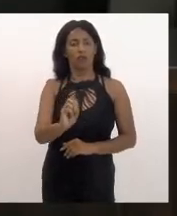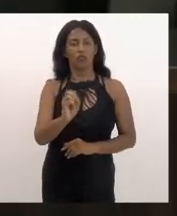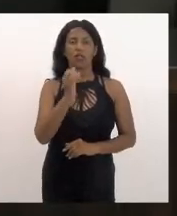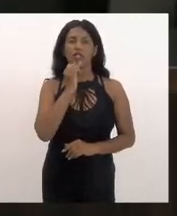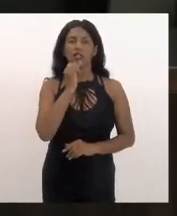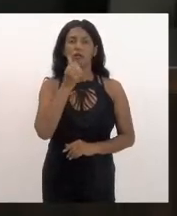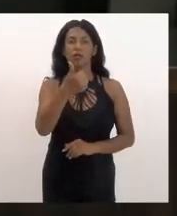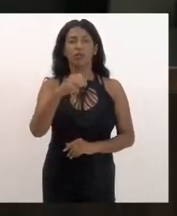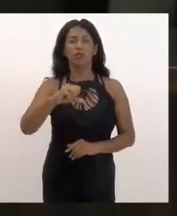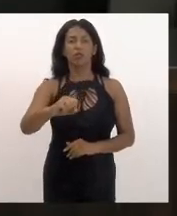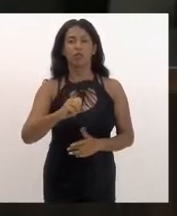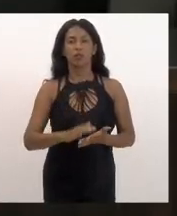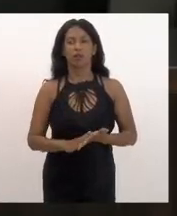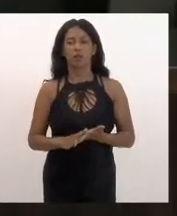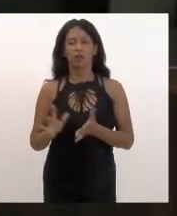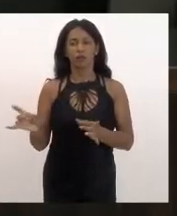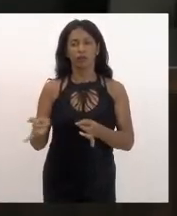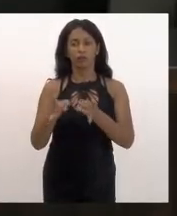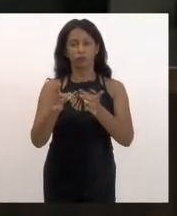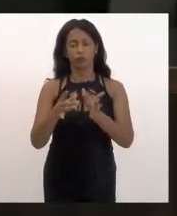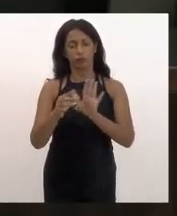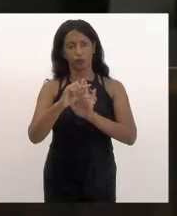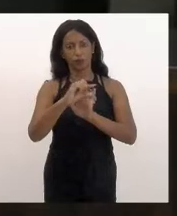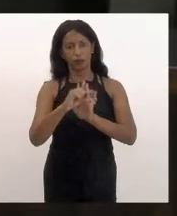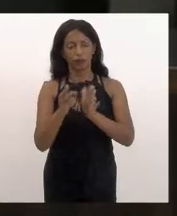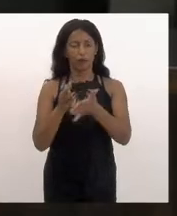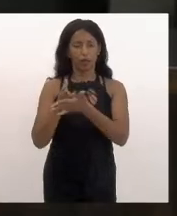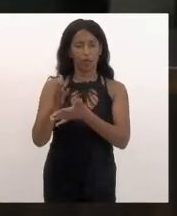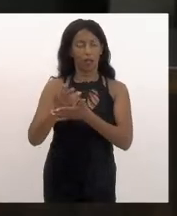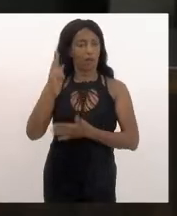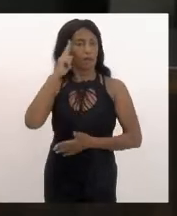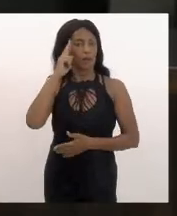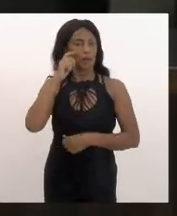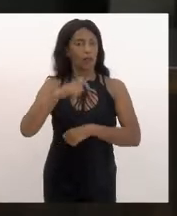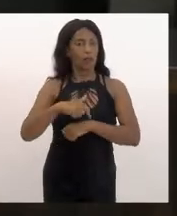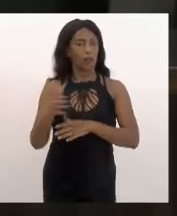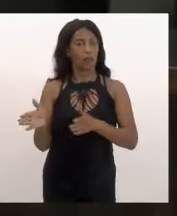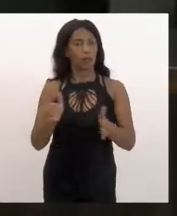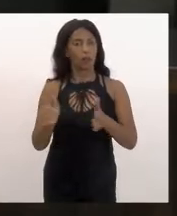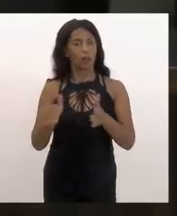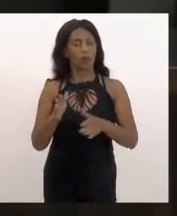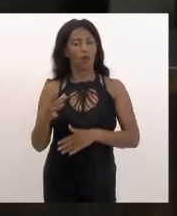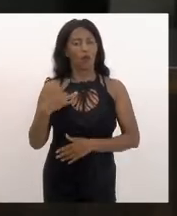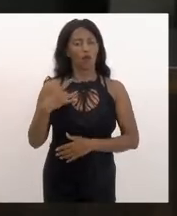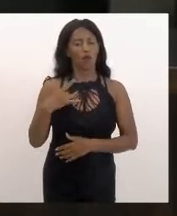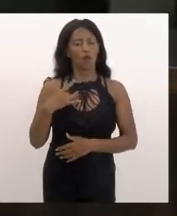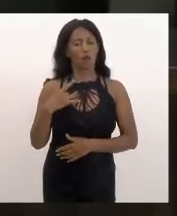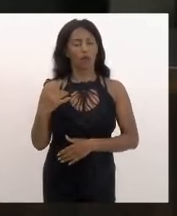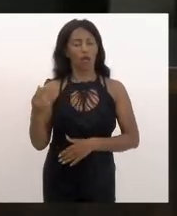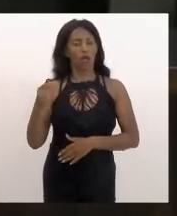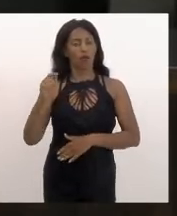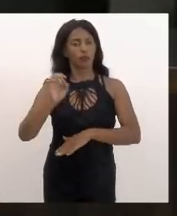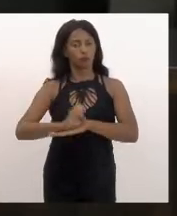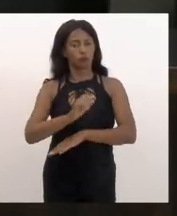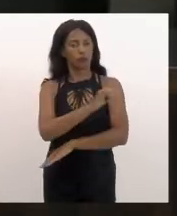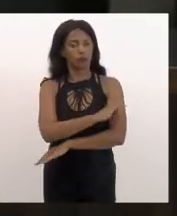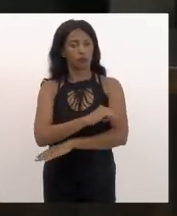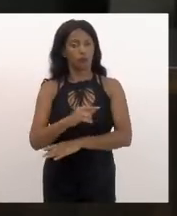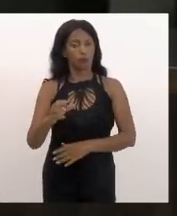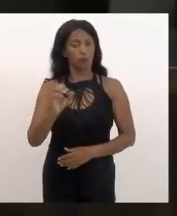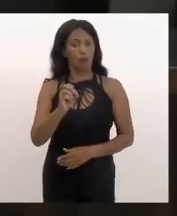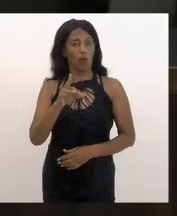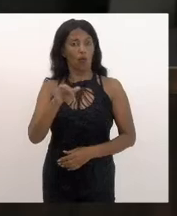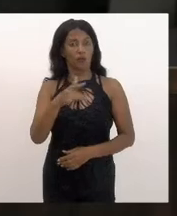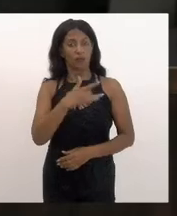de 19, que dispõe sobre os requisitos para ingresso de militares temporários voluntários na Polícia Militar do Estado do Rio de Janeiro, para o quadro de